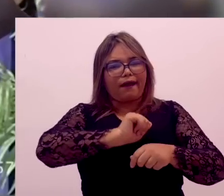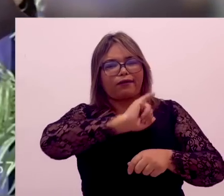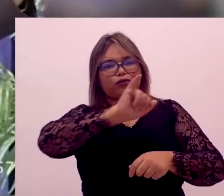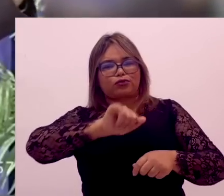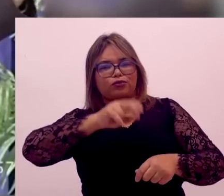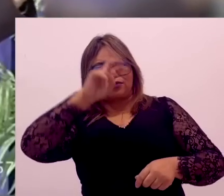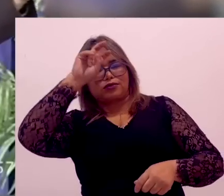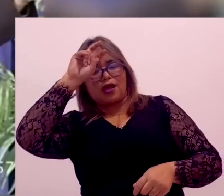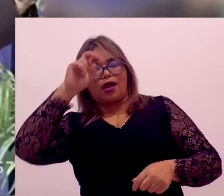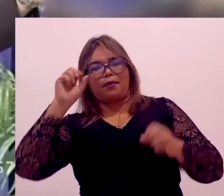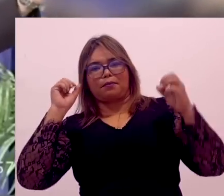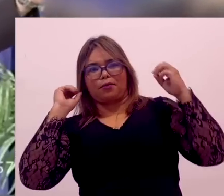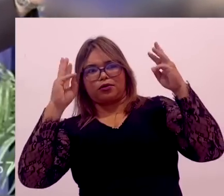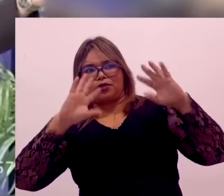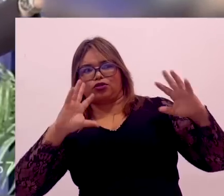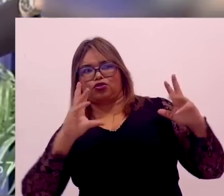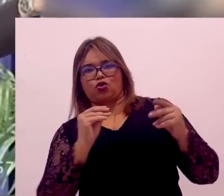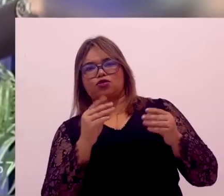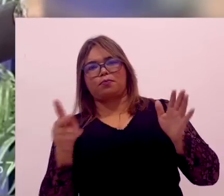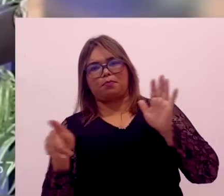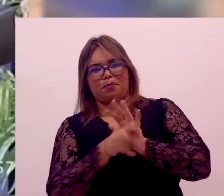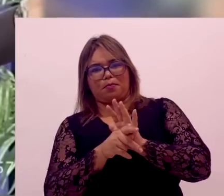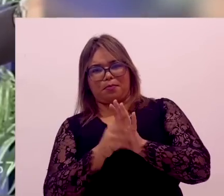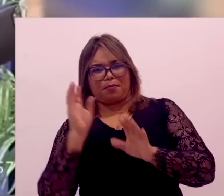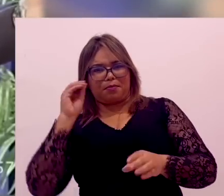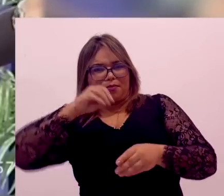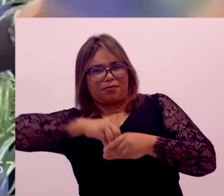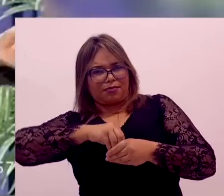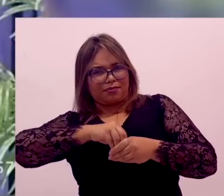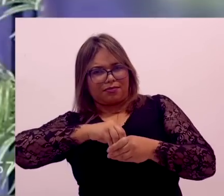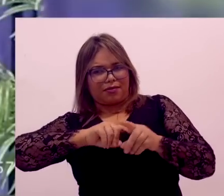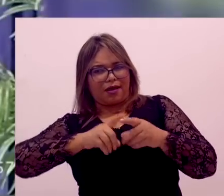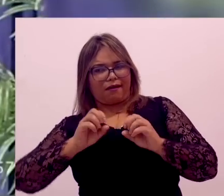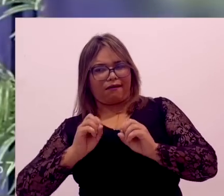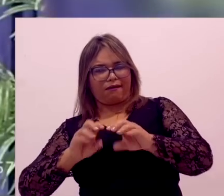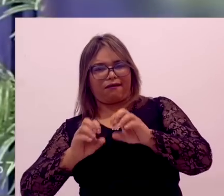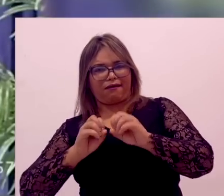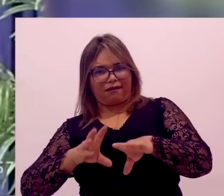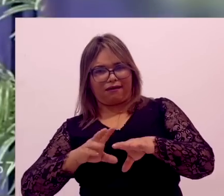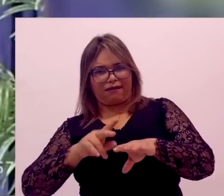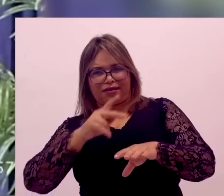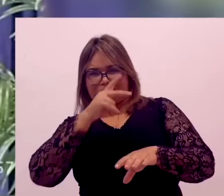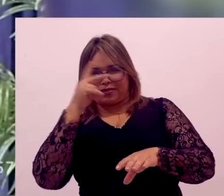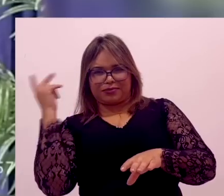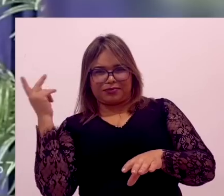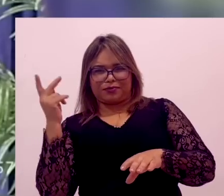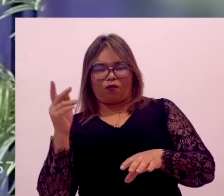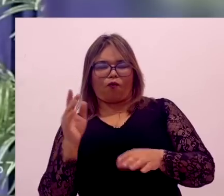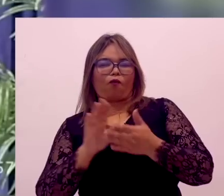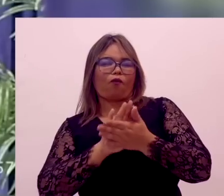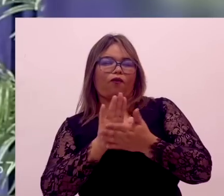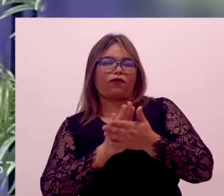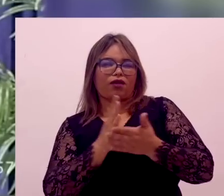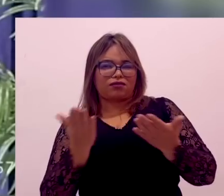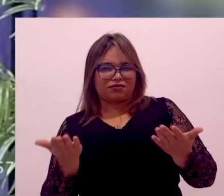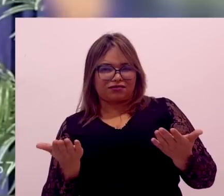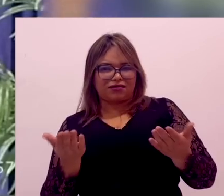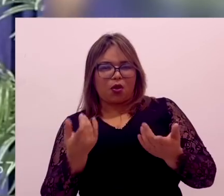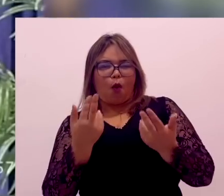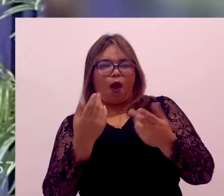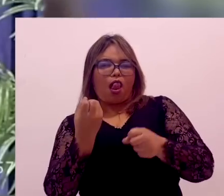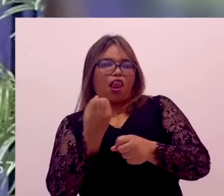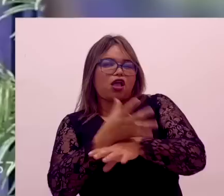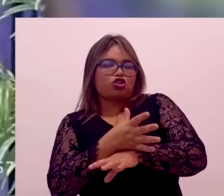eles ensinaram ao povo foi lixo, vamos colocar dessa forma, para mantê-los felizes e para mantê-los desinformados.